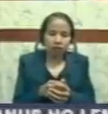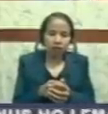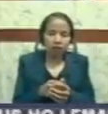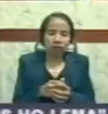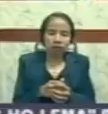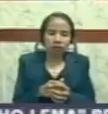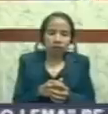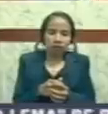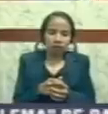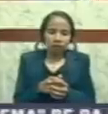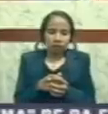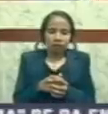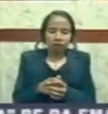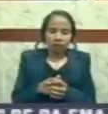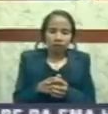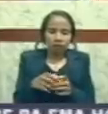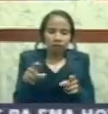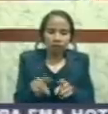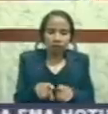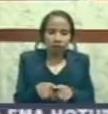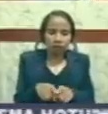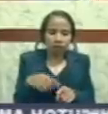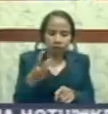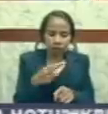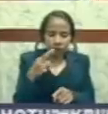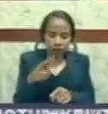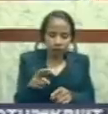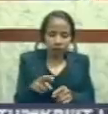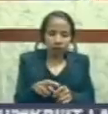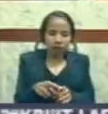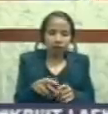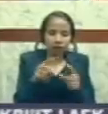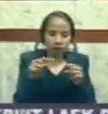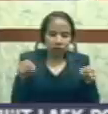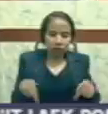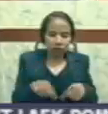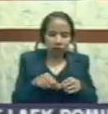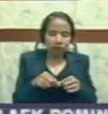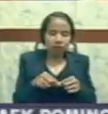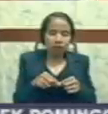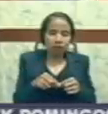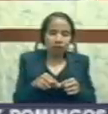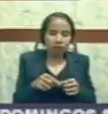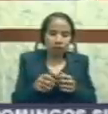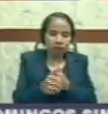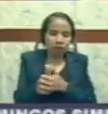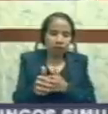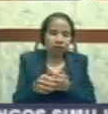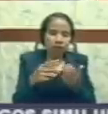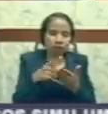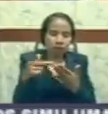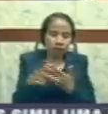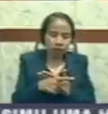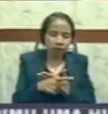Mas, pronto, ainda não é a minha resposta, mas, né? Portanto, tabela 3, né? De facto, por órgão, cada